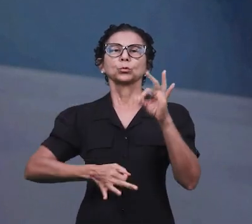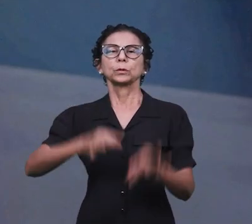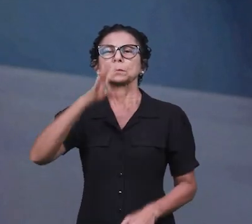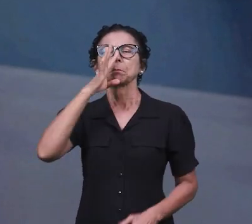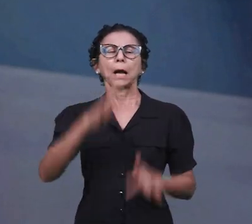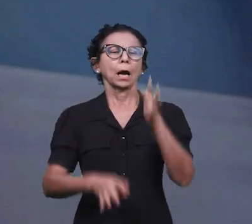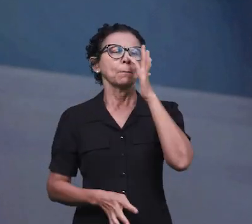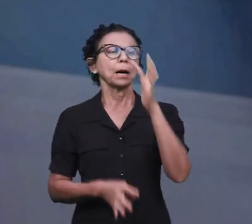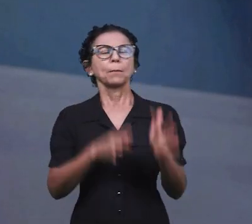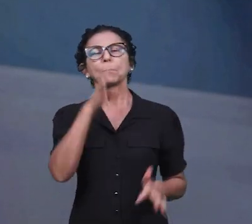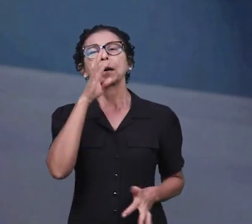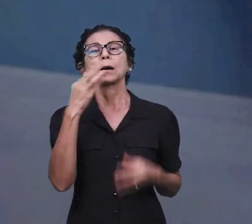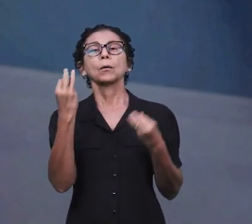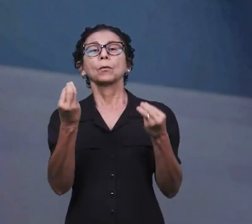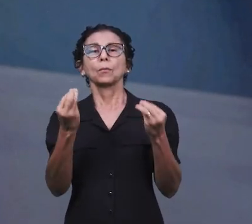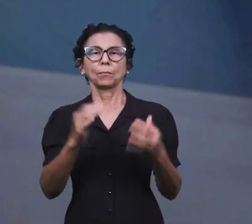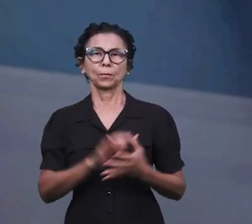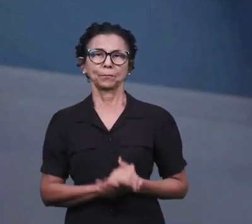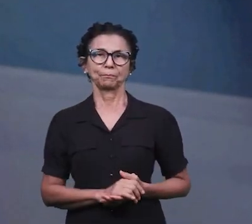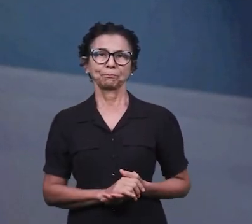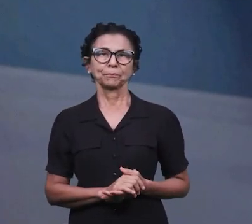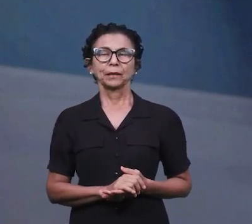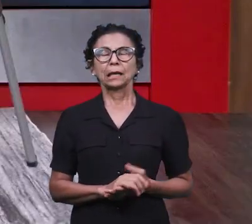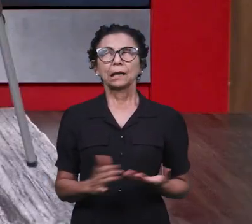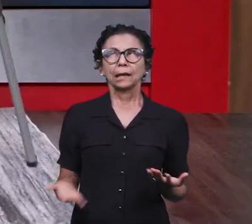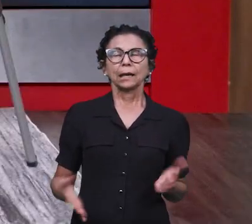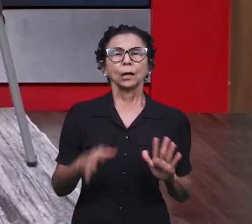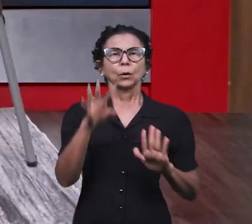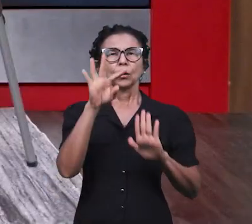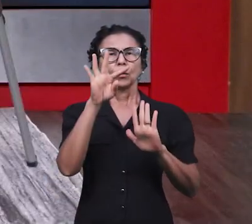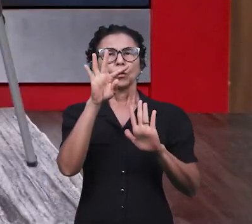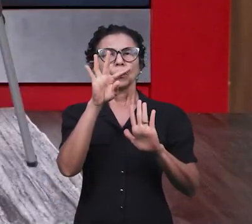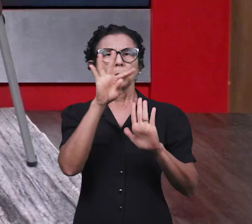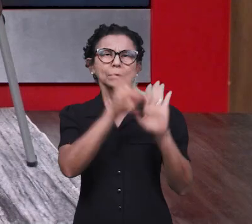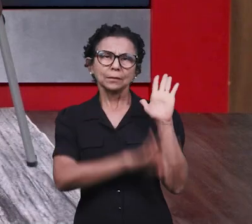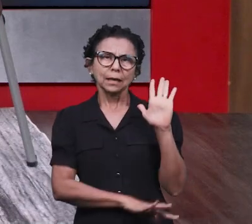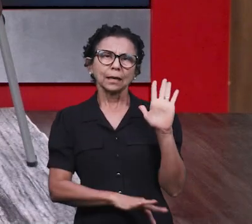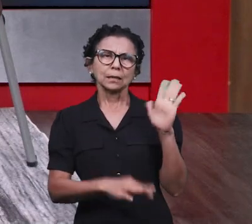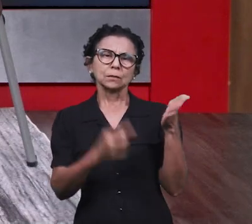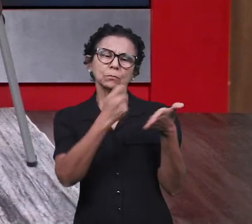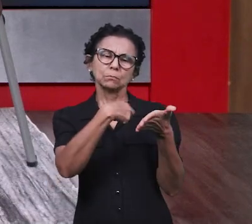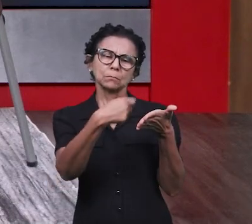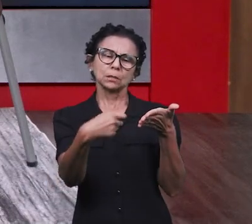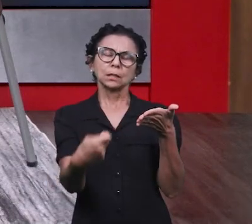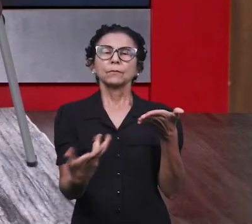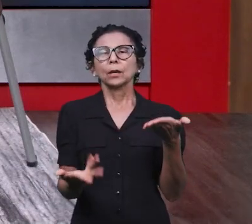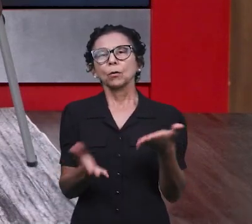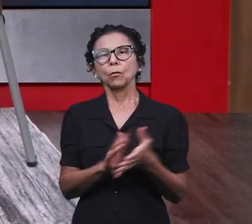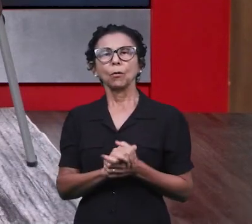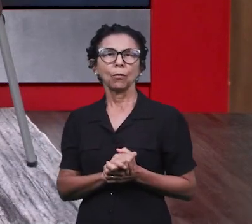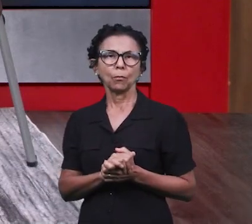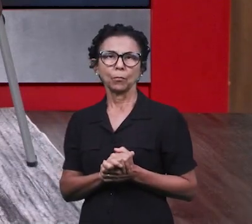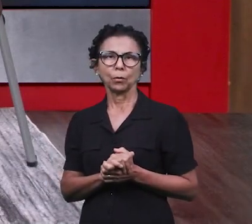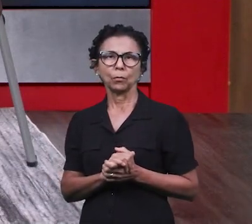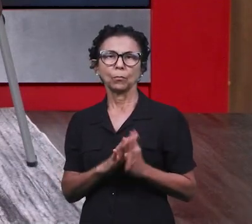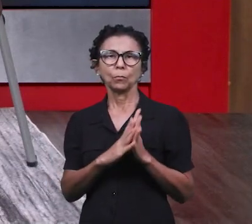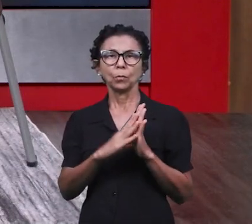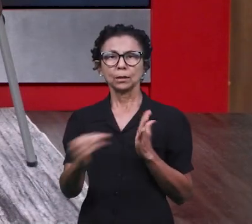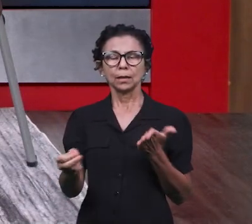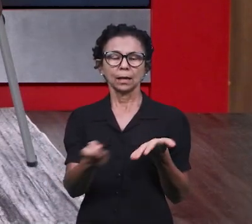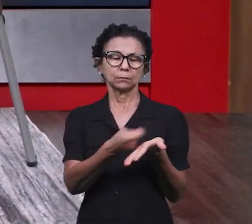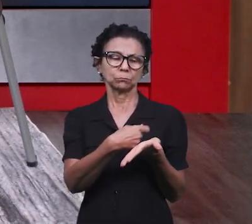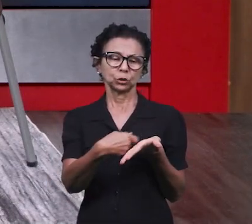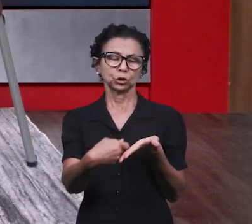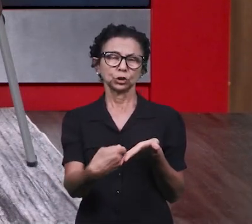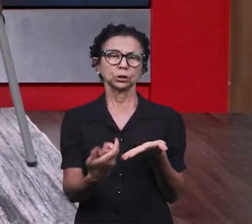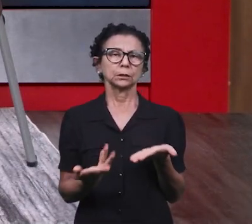uma pessoa ela escreve um texto, né? O estilo dela de escrita. Então, tudo isso